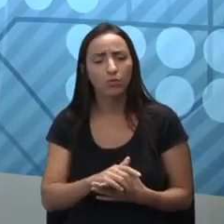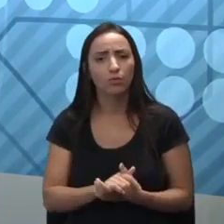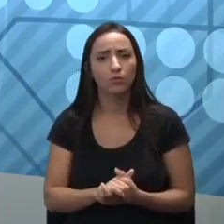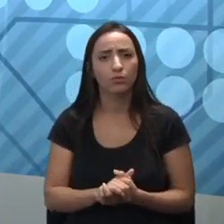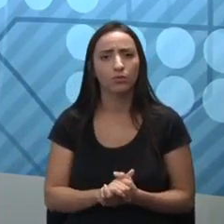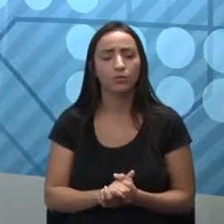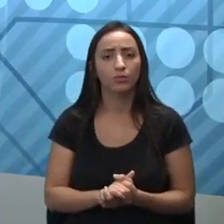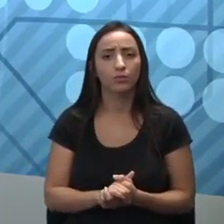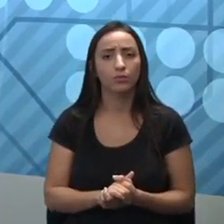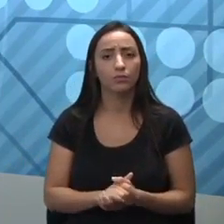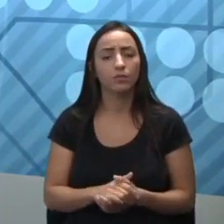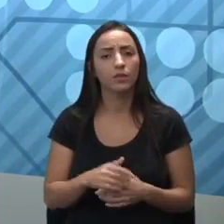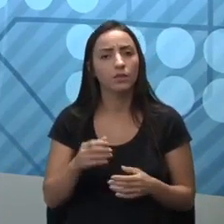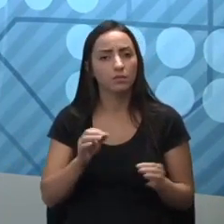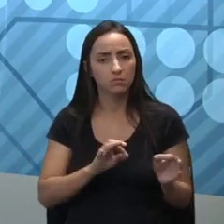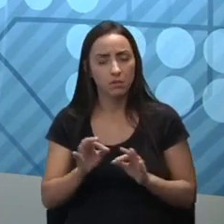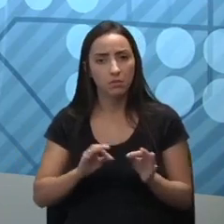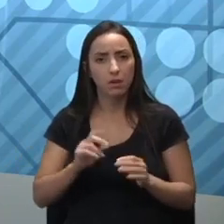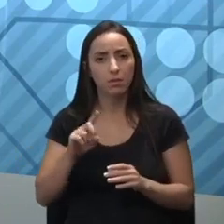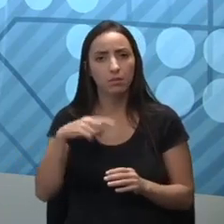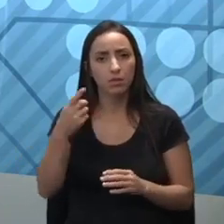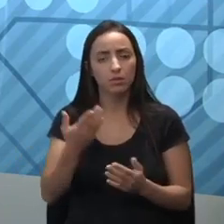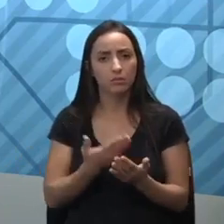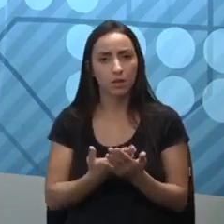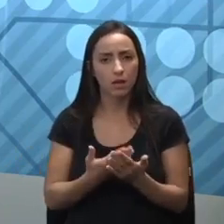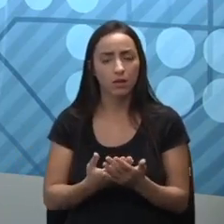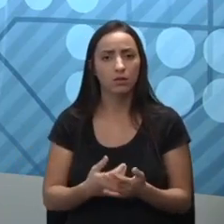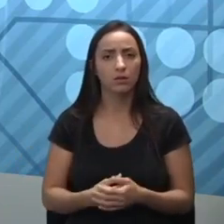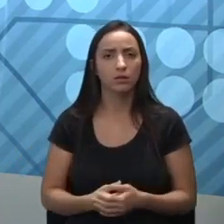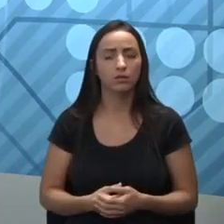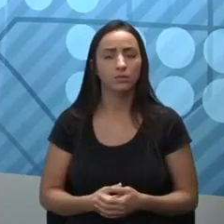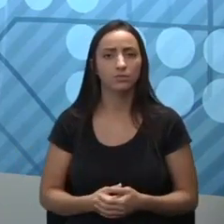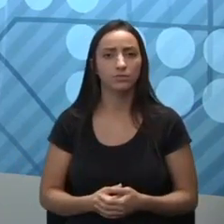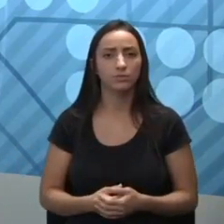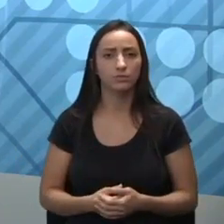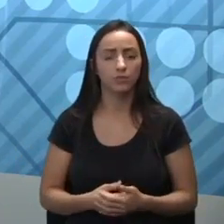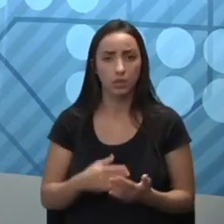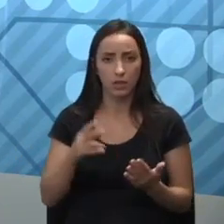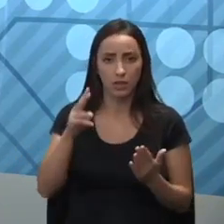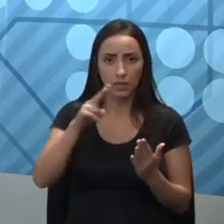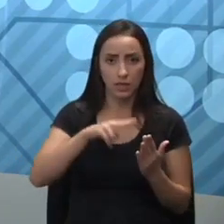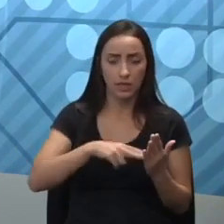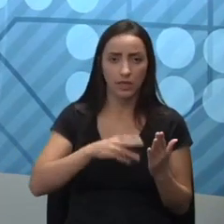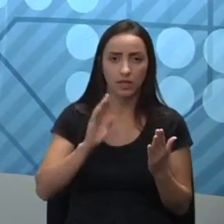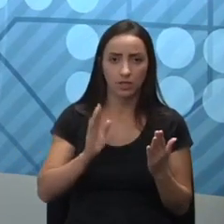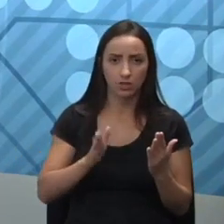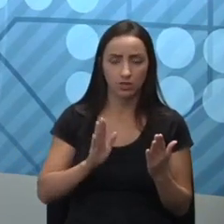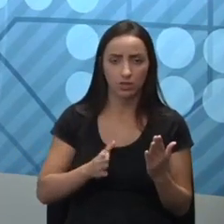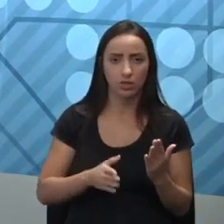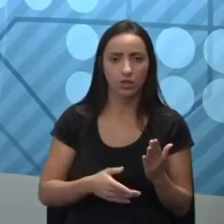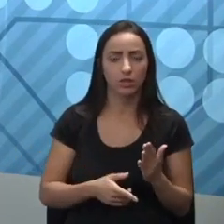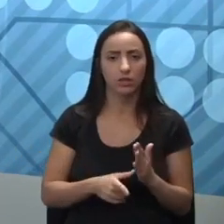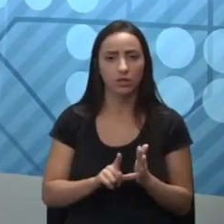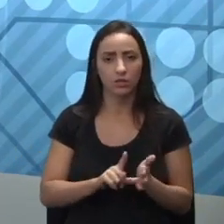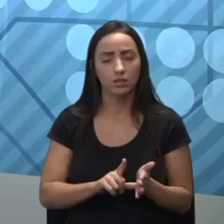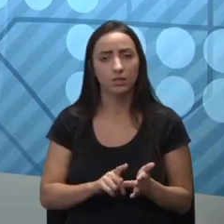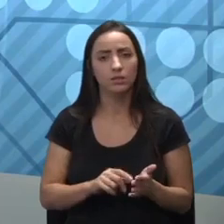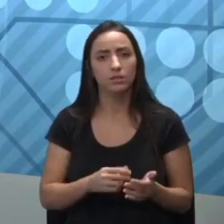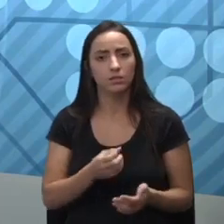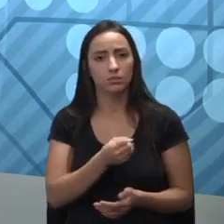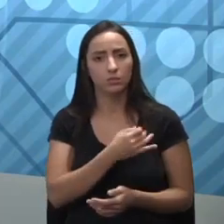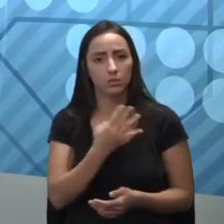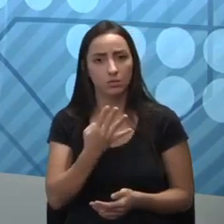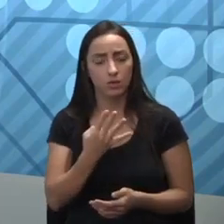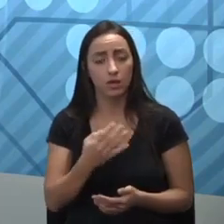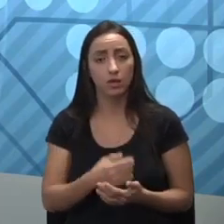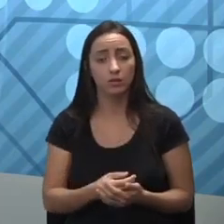E se preparem para a próxima aula, né? Venham aí com o livro lido também, a unidade 4, vamos